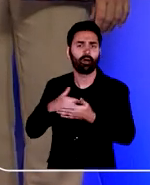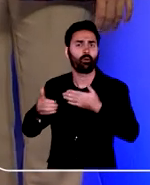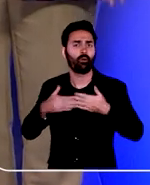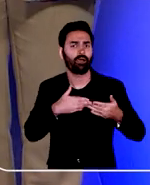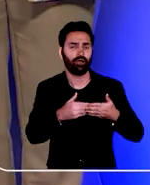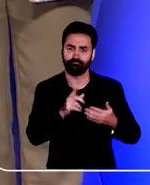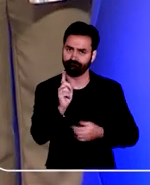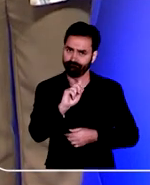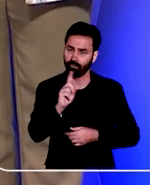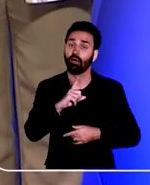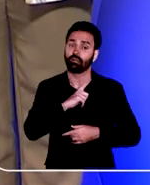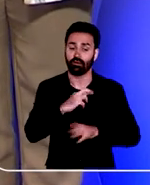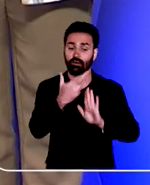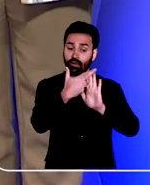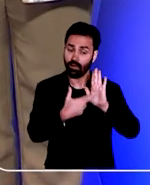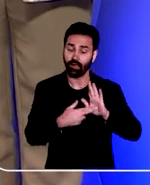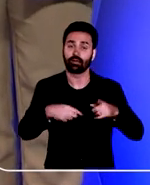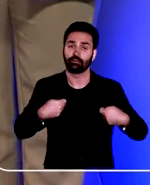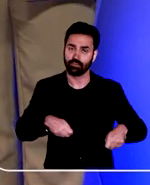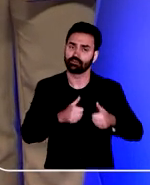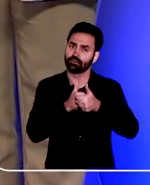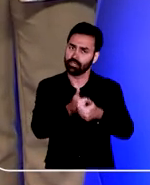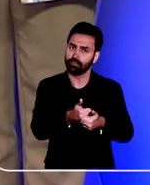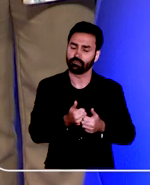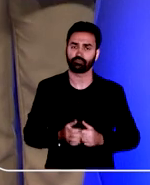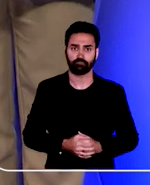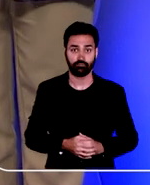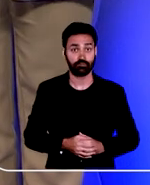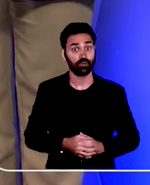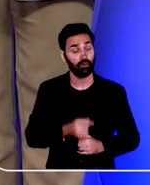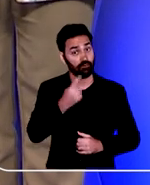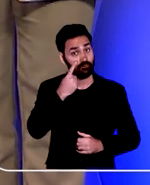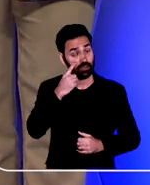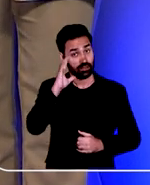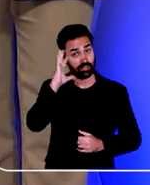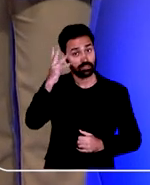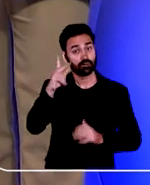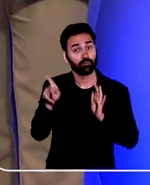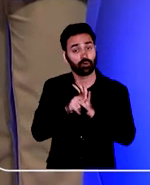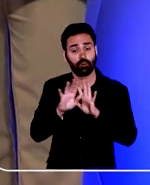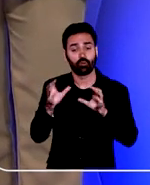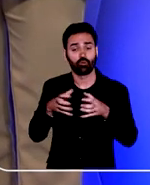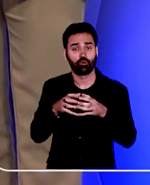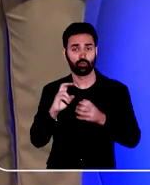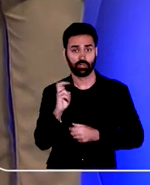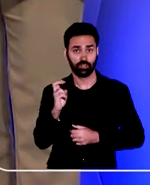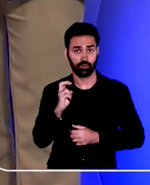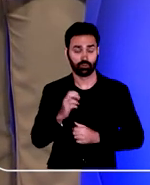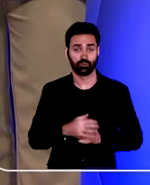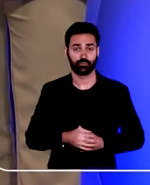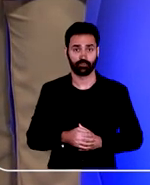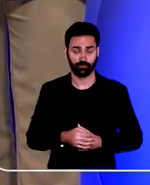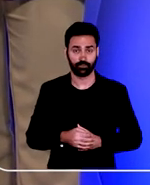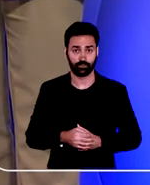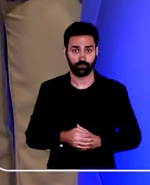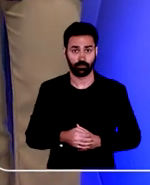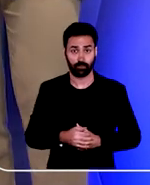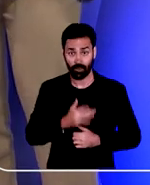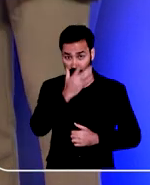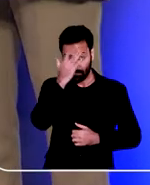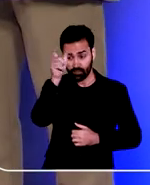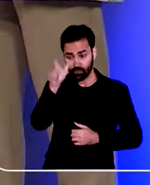matricular em qualquer instituição existem regras que precisam ser cumpridas confira a decisão da